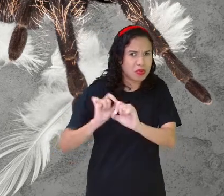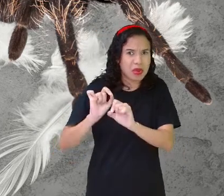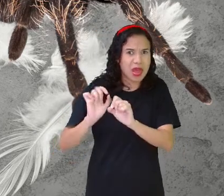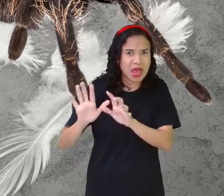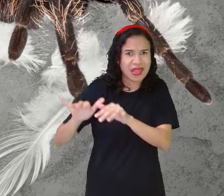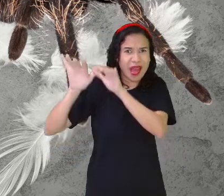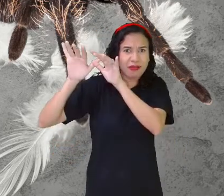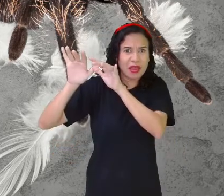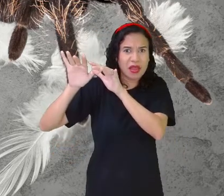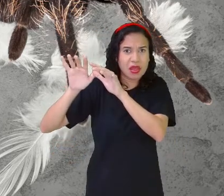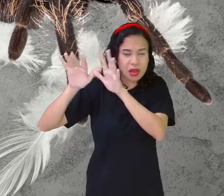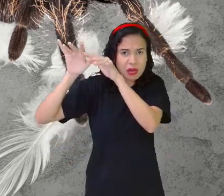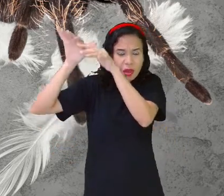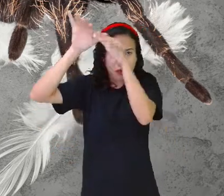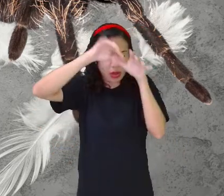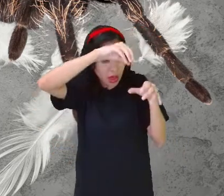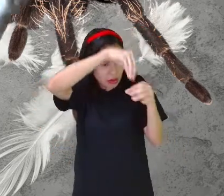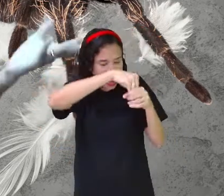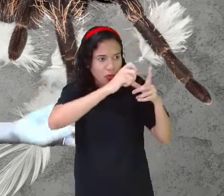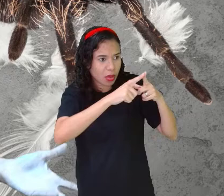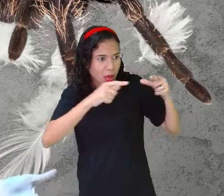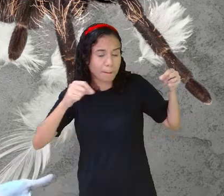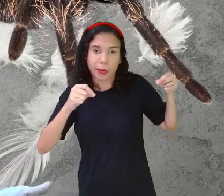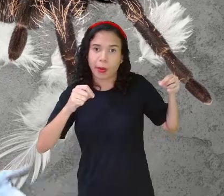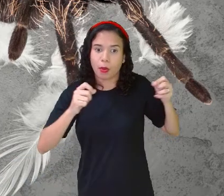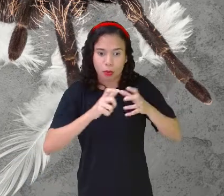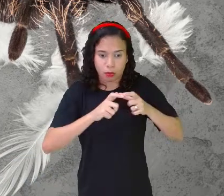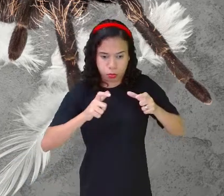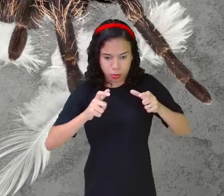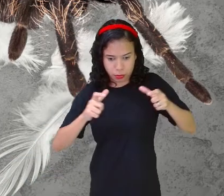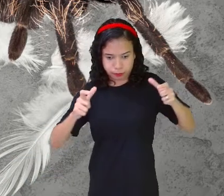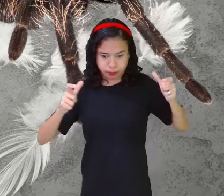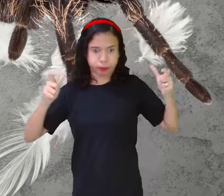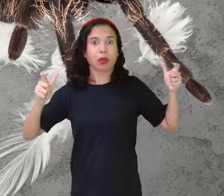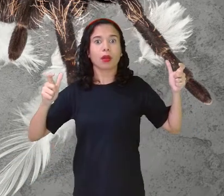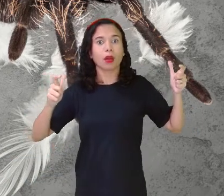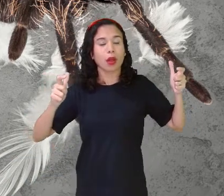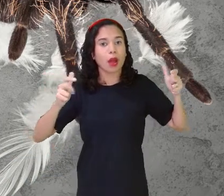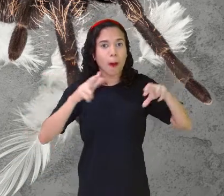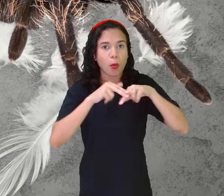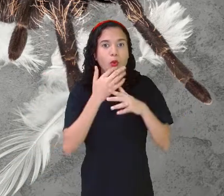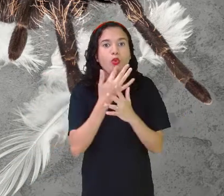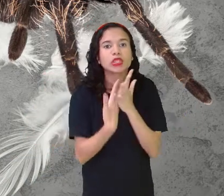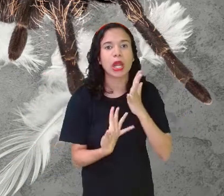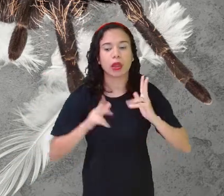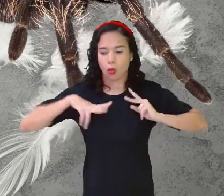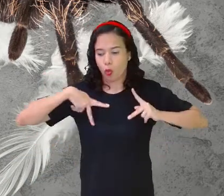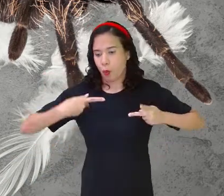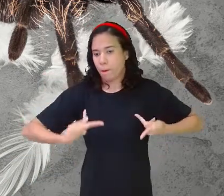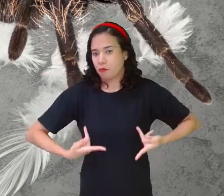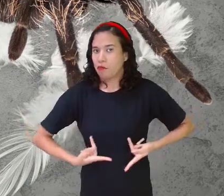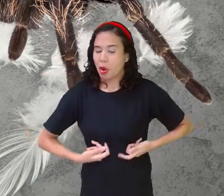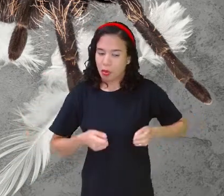aves. E eles chegam a adquirir tamanhos enormes. O sangue humano lhes